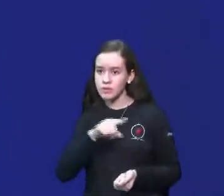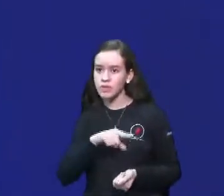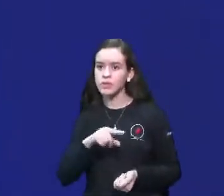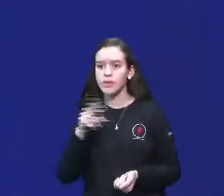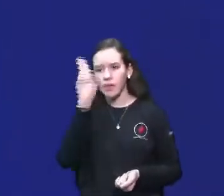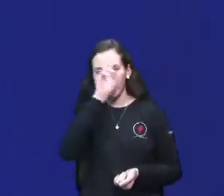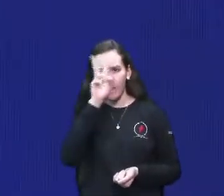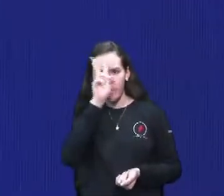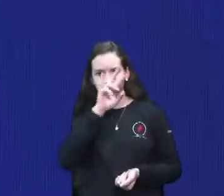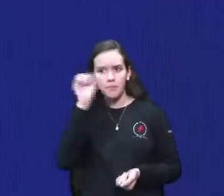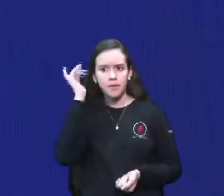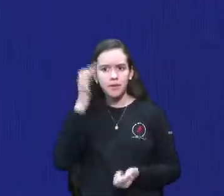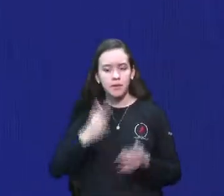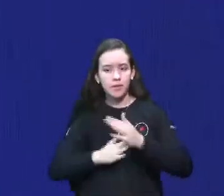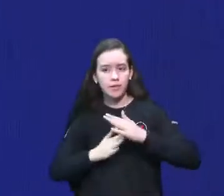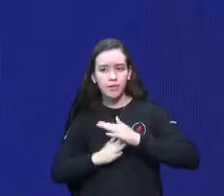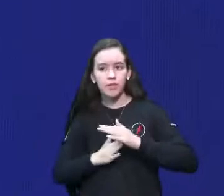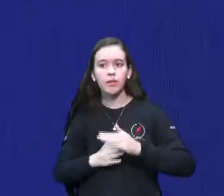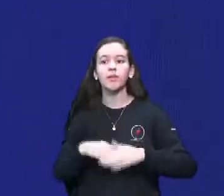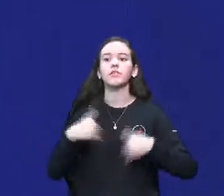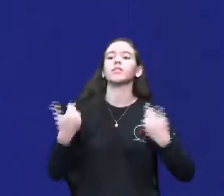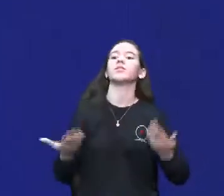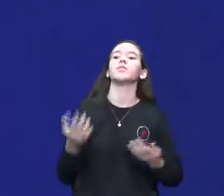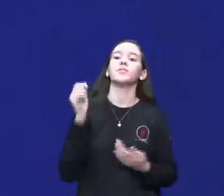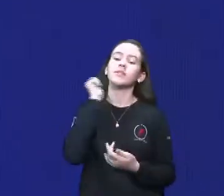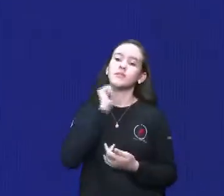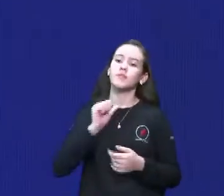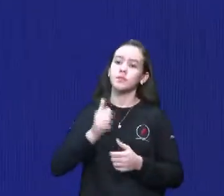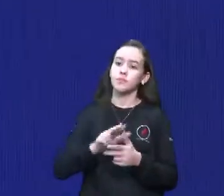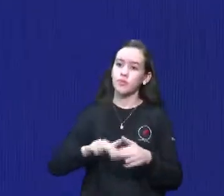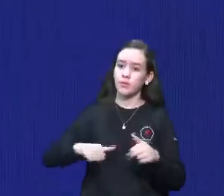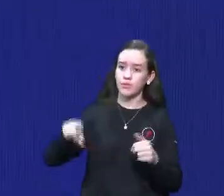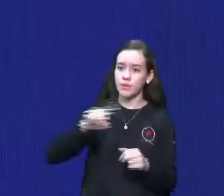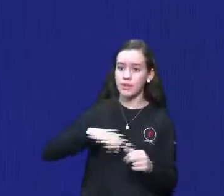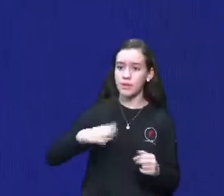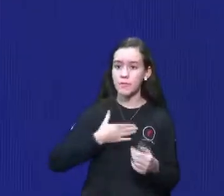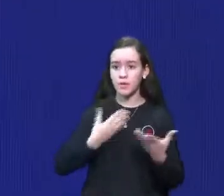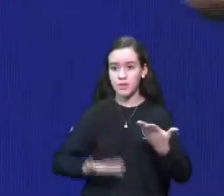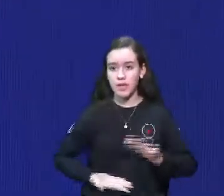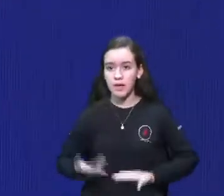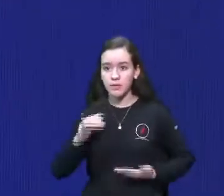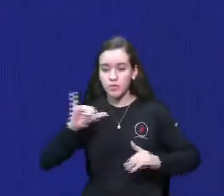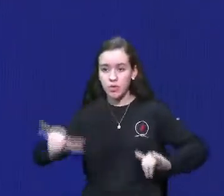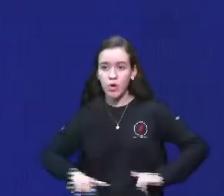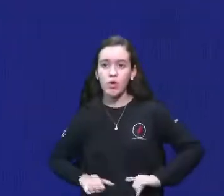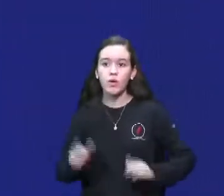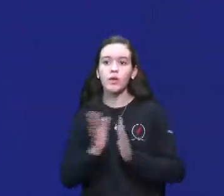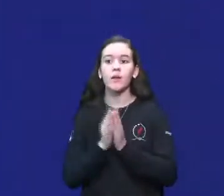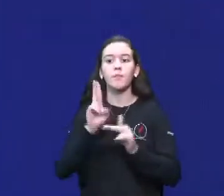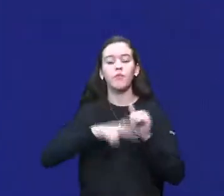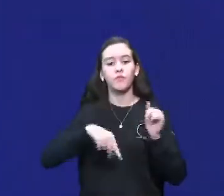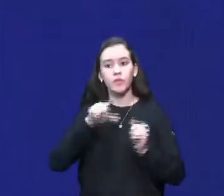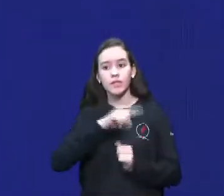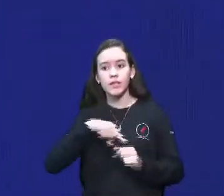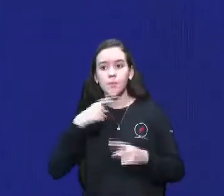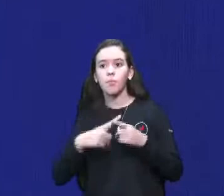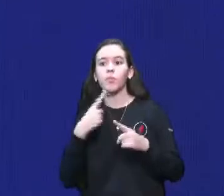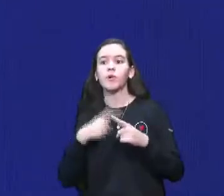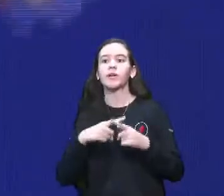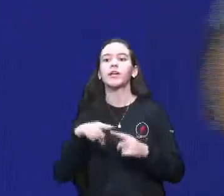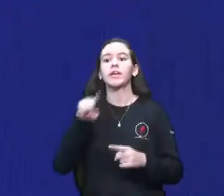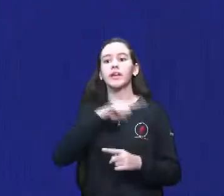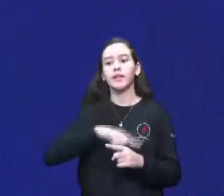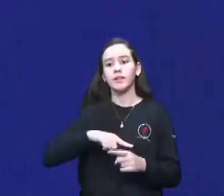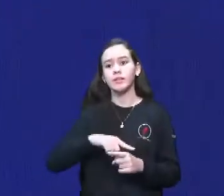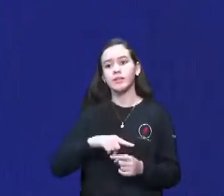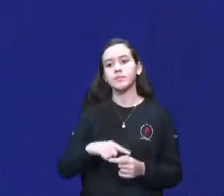sido travada? Oferecei holocausto por vós, e o meu servo Jó orará por vós, porque deveras a ele